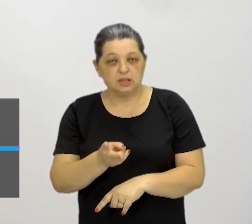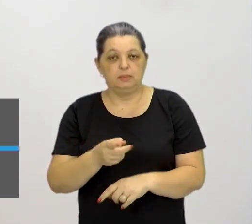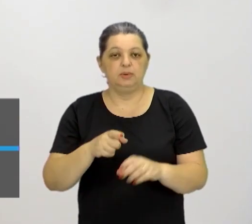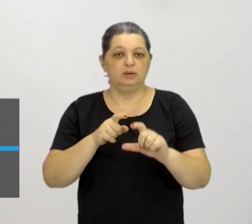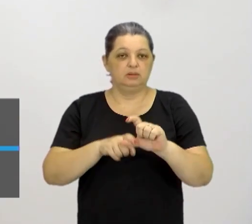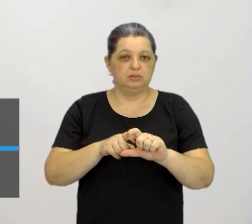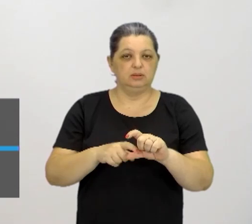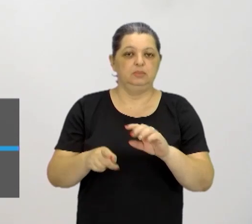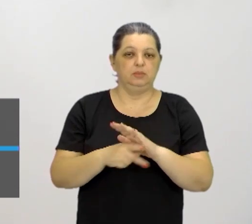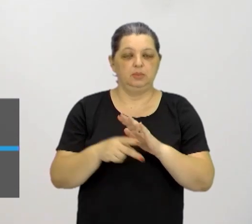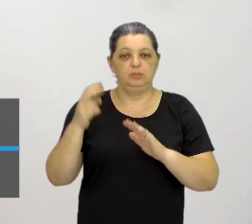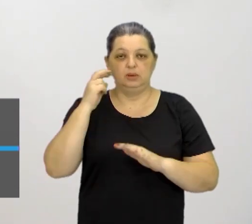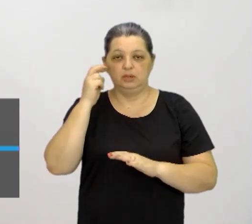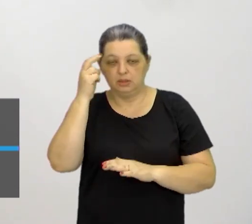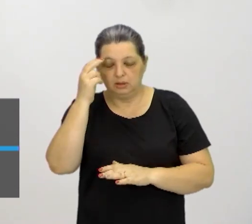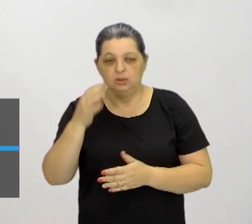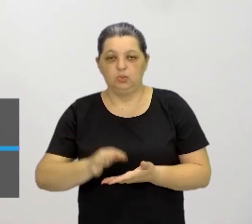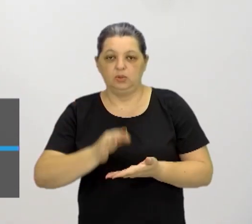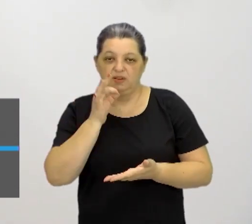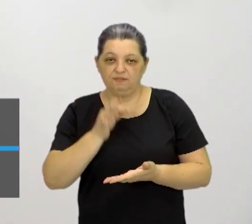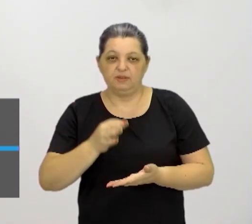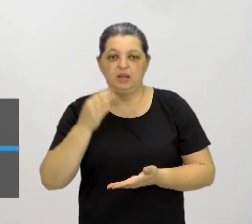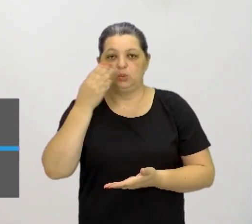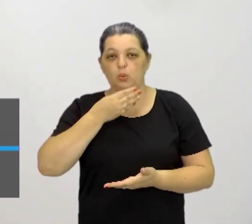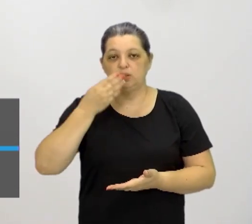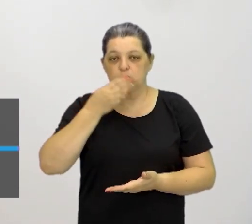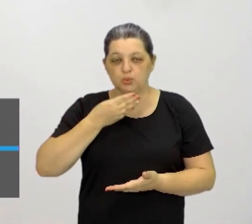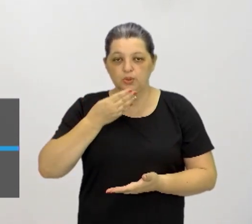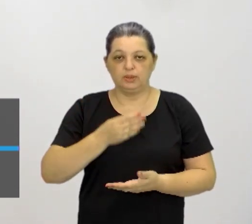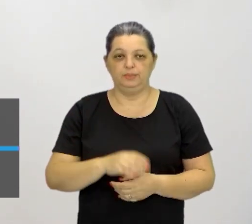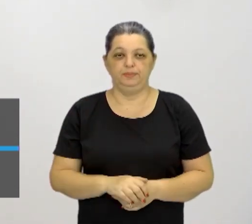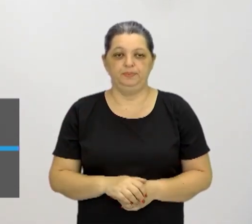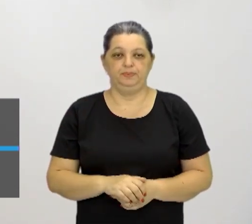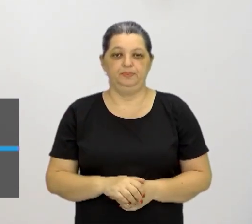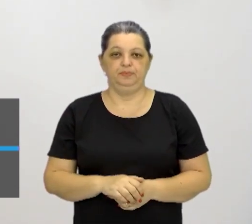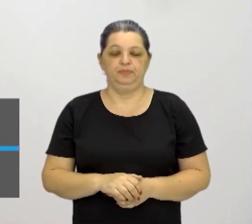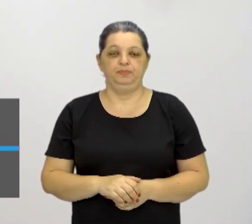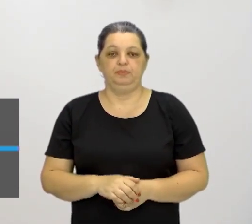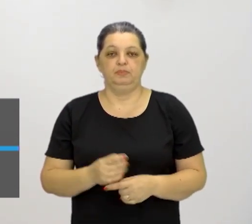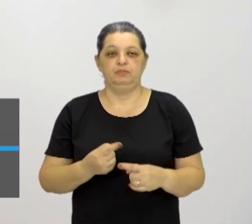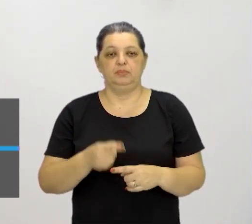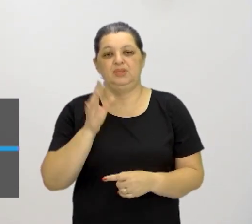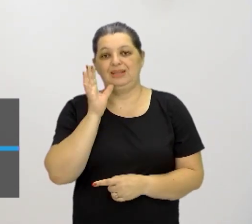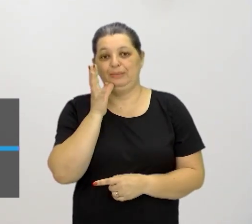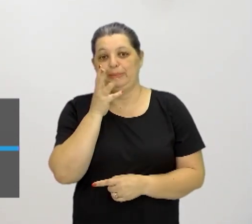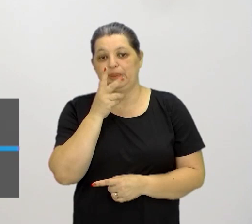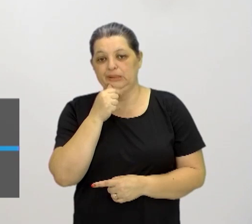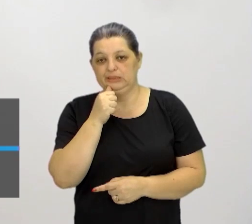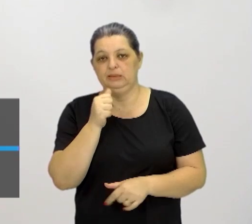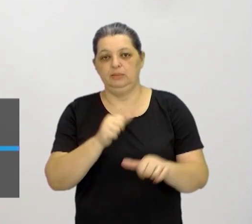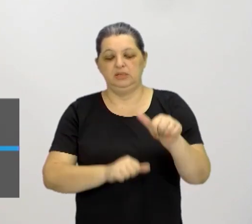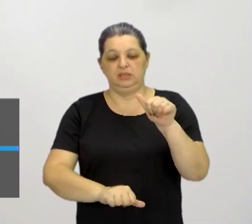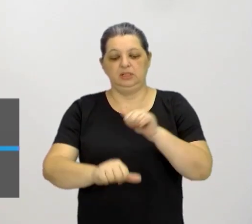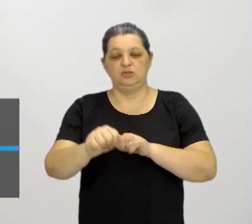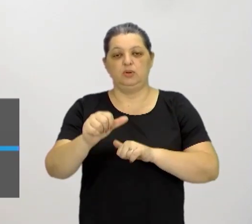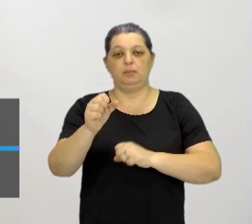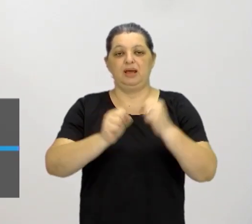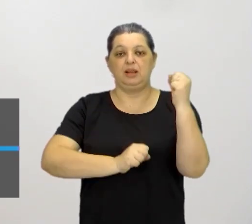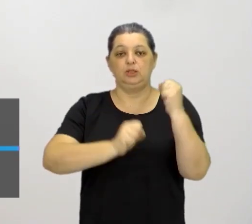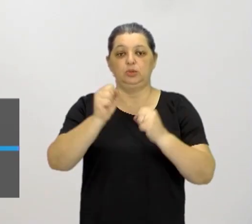da monocultura, né, do café, do açúcar, e aí nós demoramos para nos industrializar e